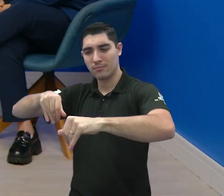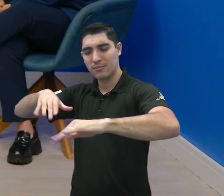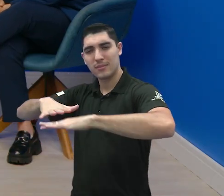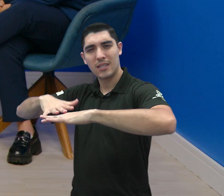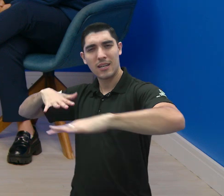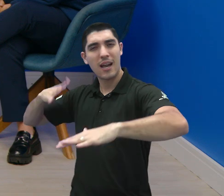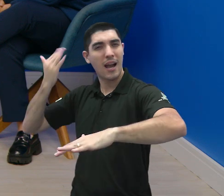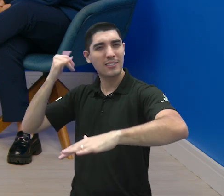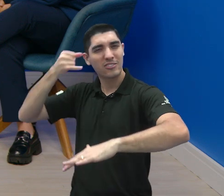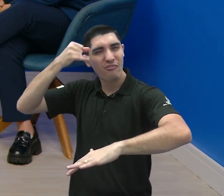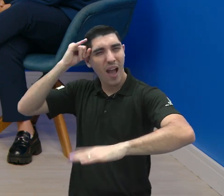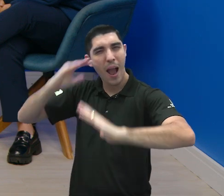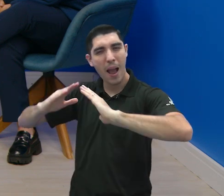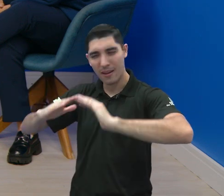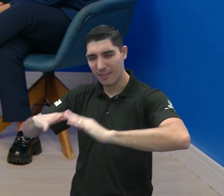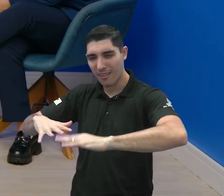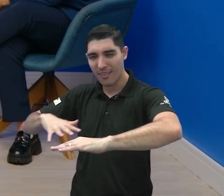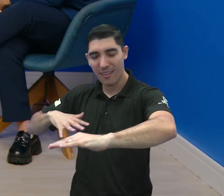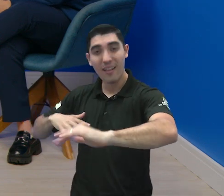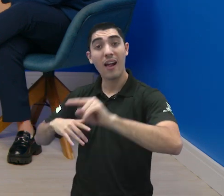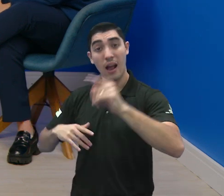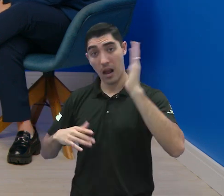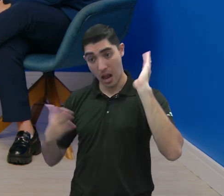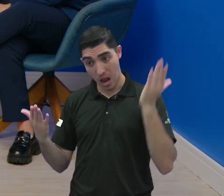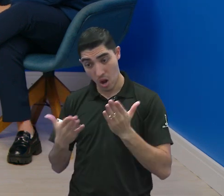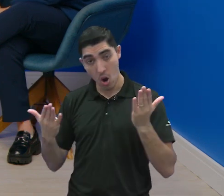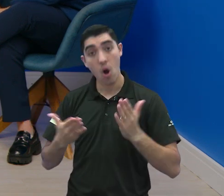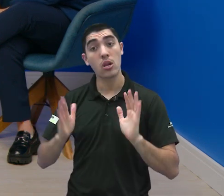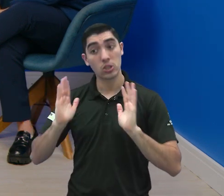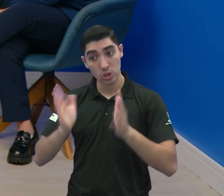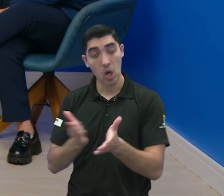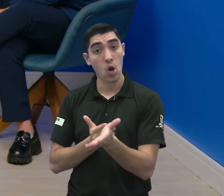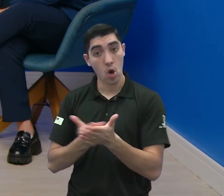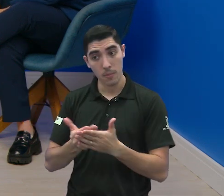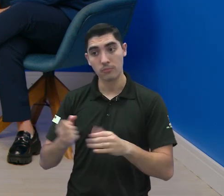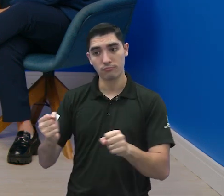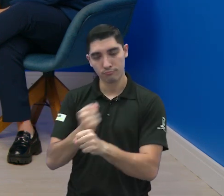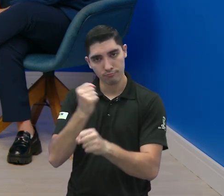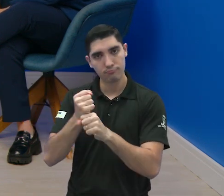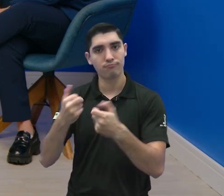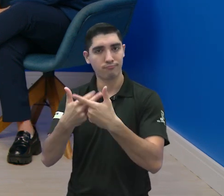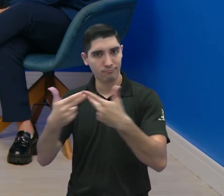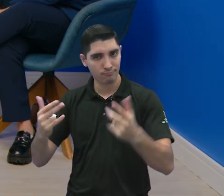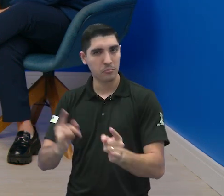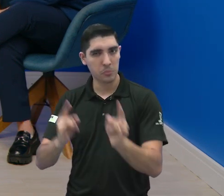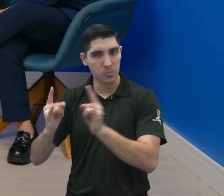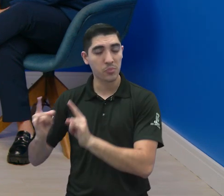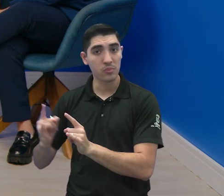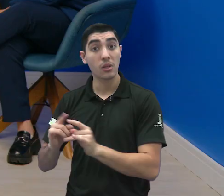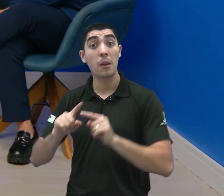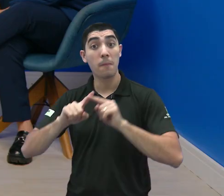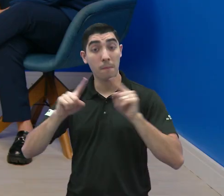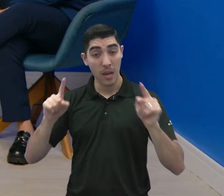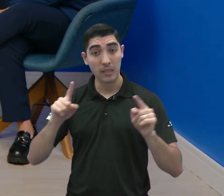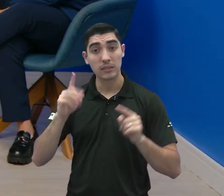região movimentada e que a partir do momento em que tem um loteamento ali, também tem um impacto no zoneamento, de forma geral, do número de carros que vão